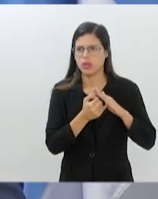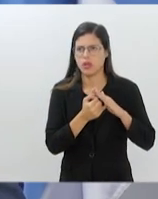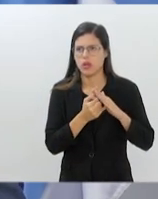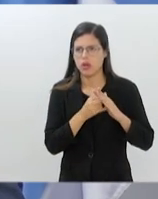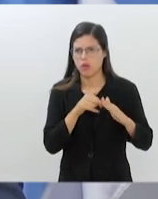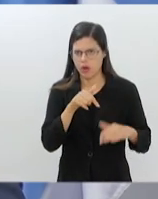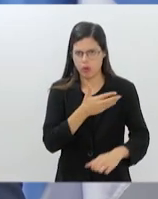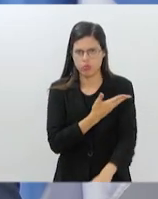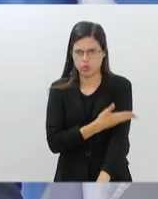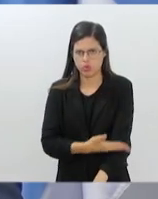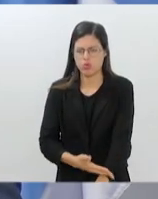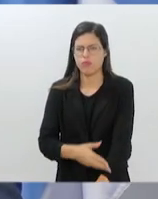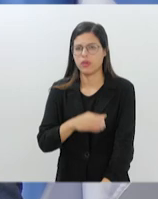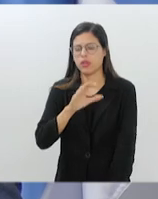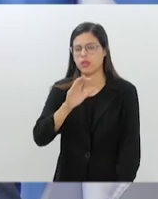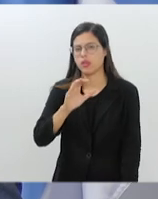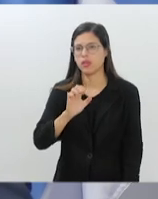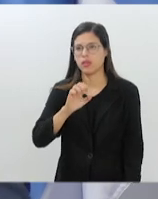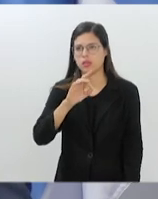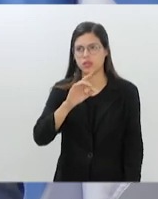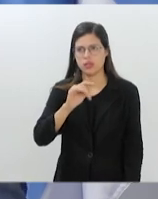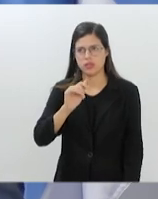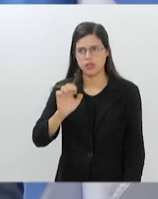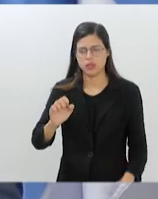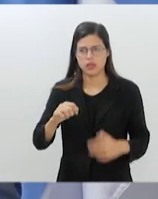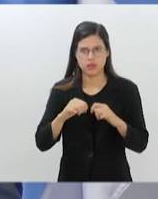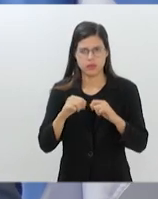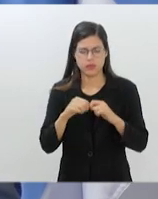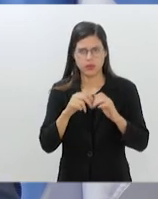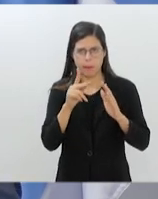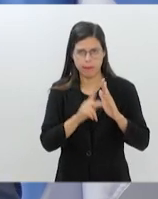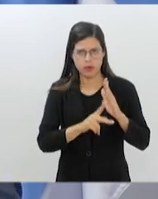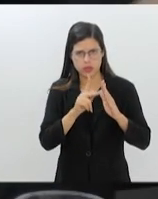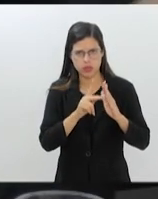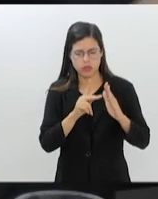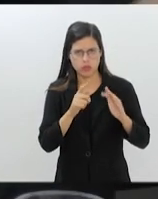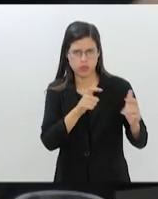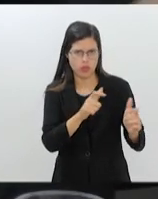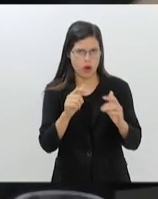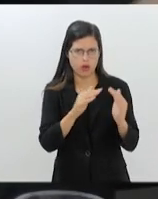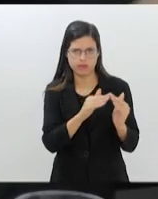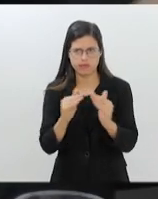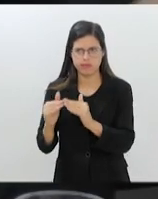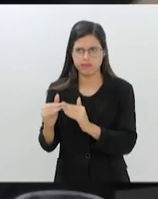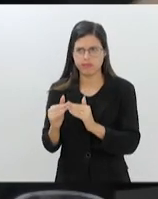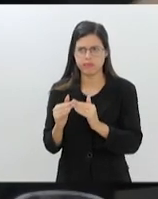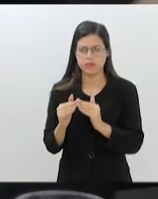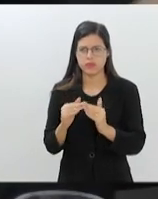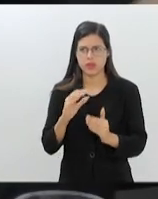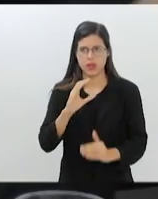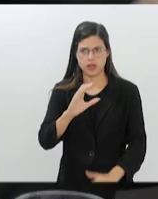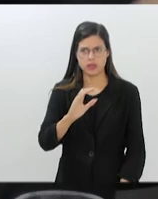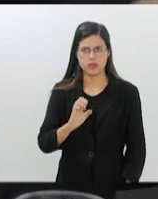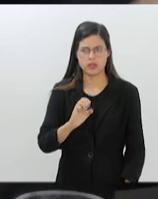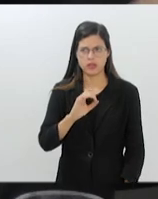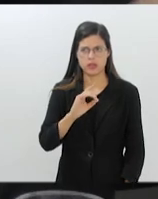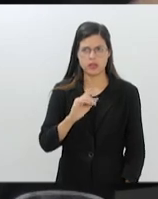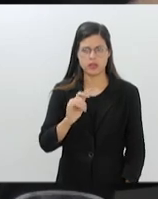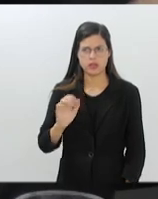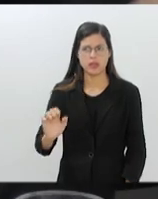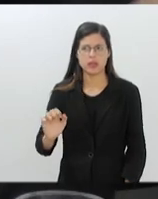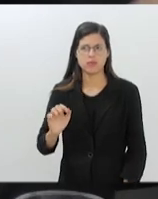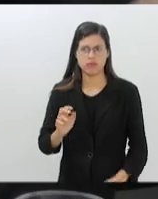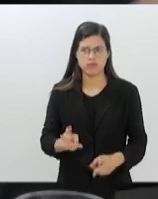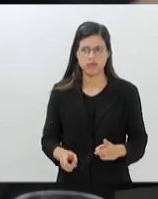cedai financiar projetos em vizinhos de onde tem negócios mas a Sedai ainda a a produção da